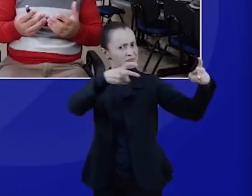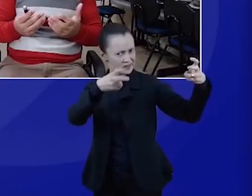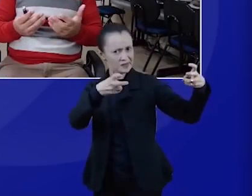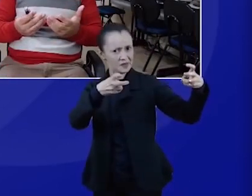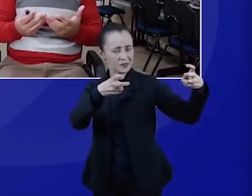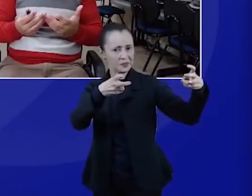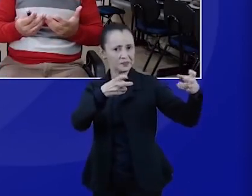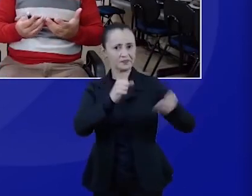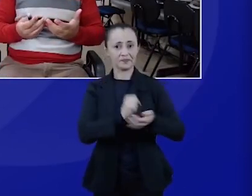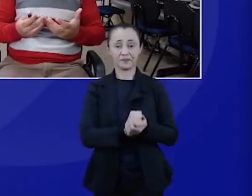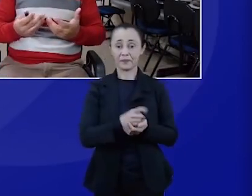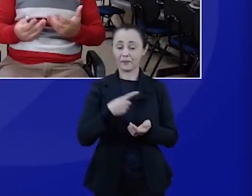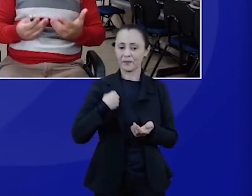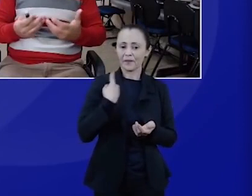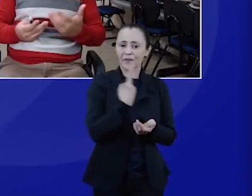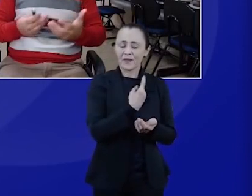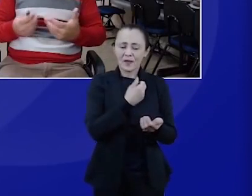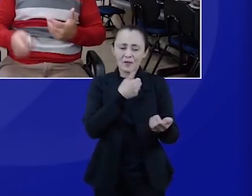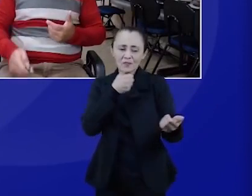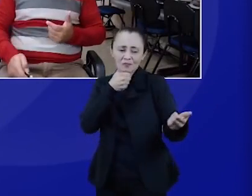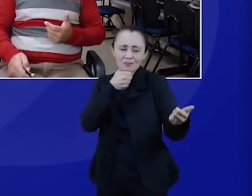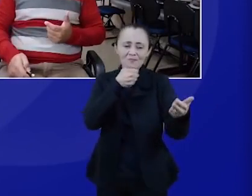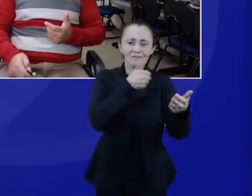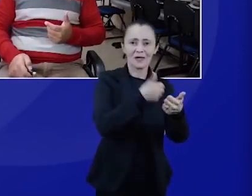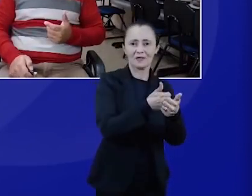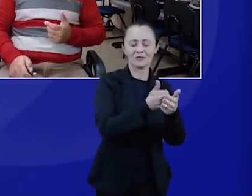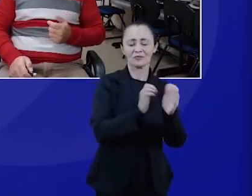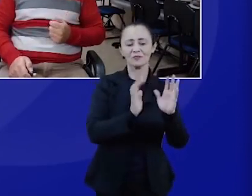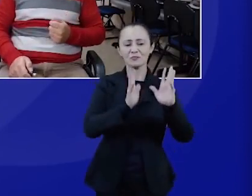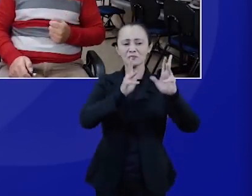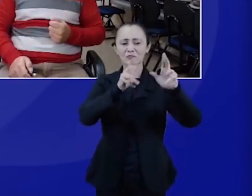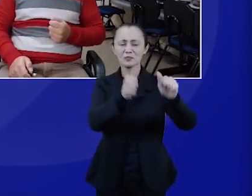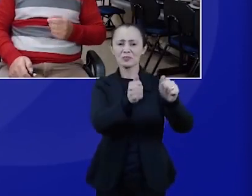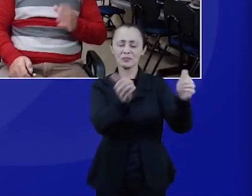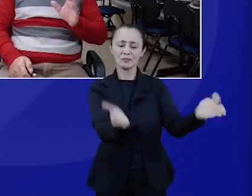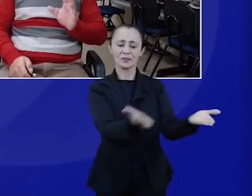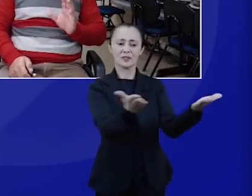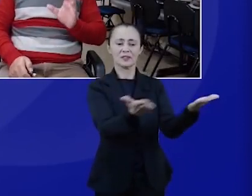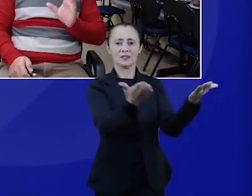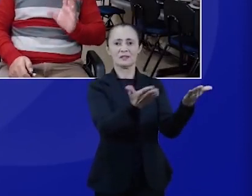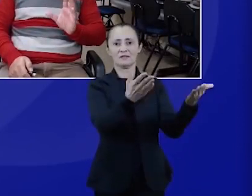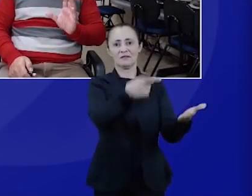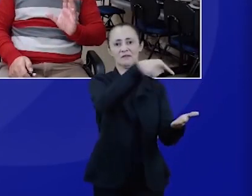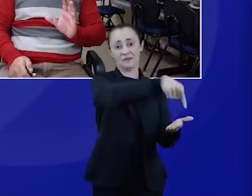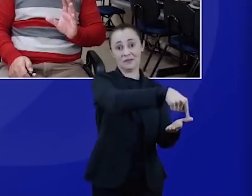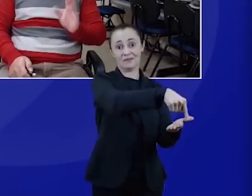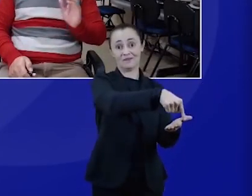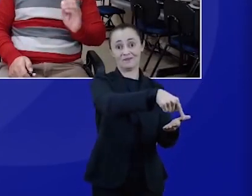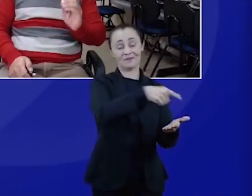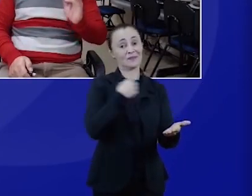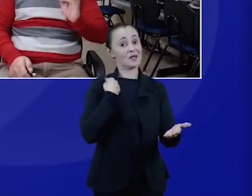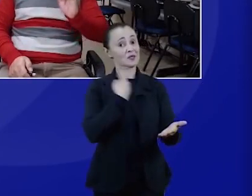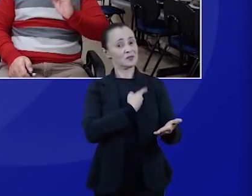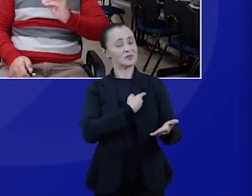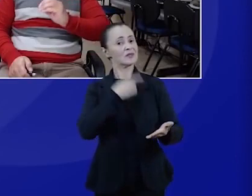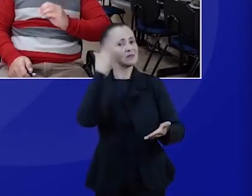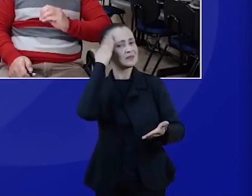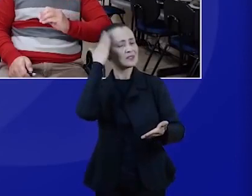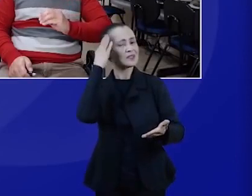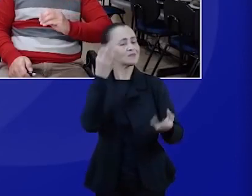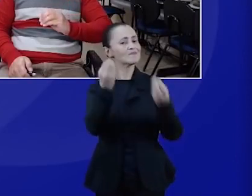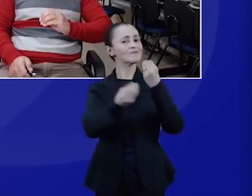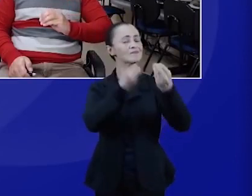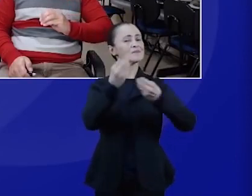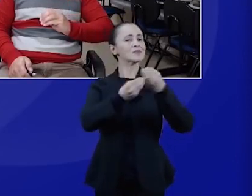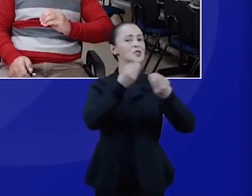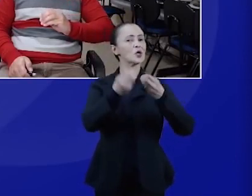Nós temos que estar muito próximo de tudo que é construído na educação do campo. E assim nós podemos compreender como trabalhar a